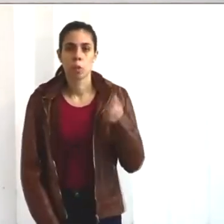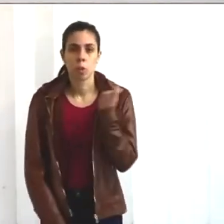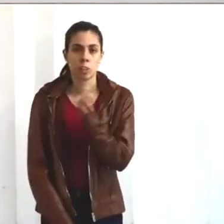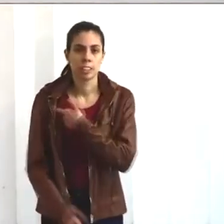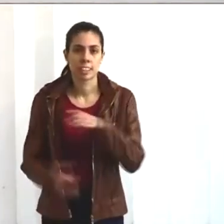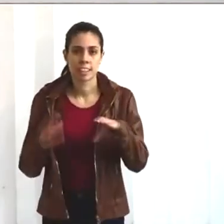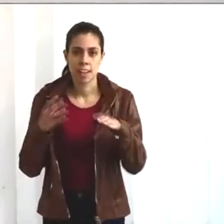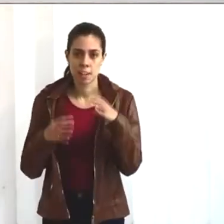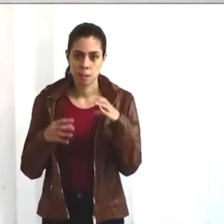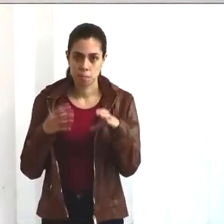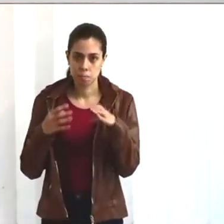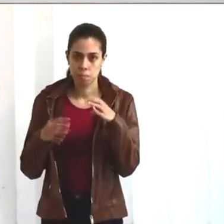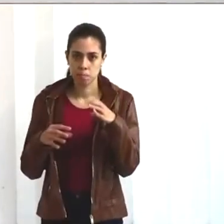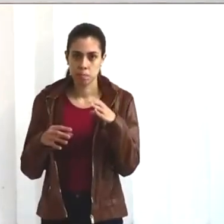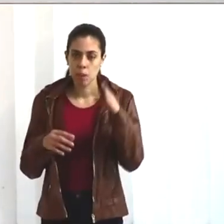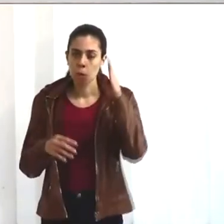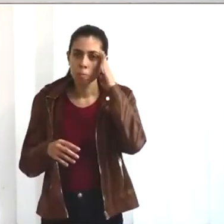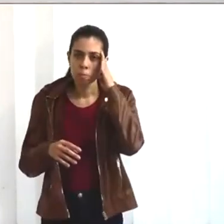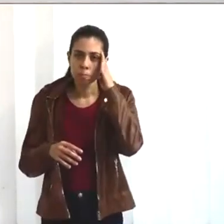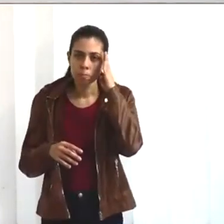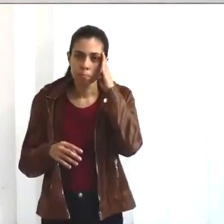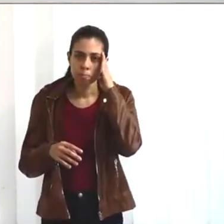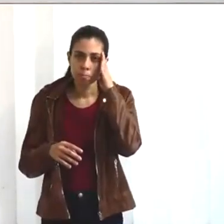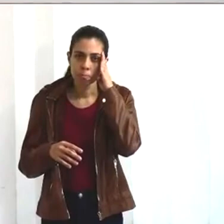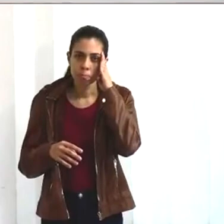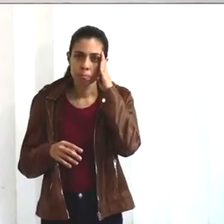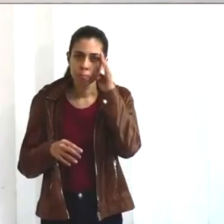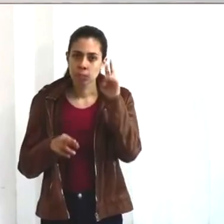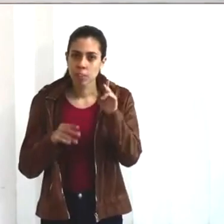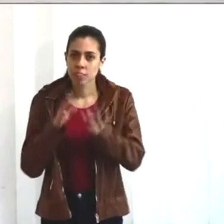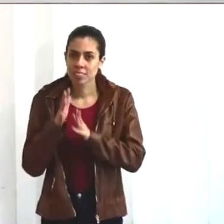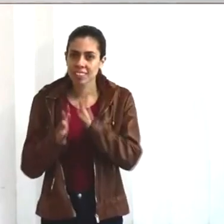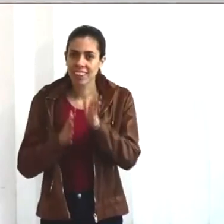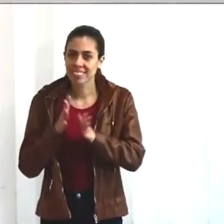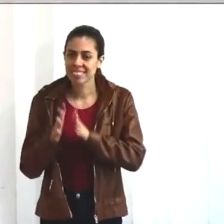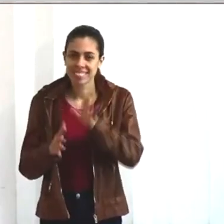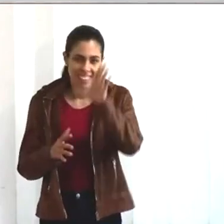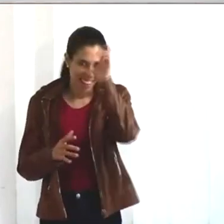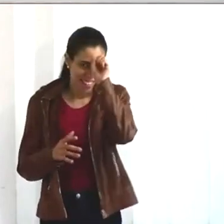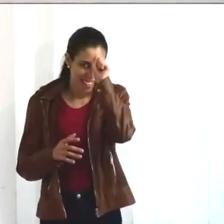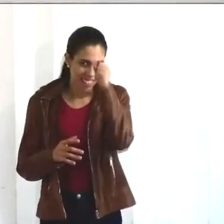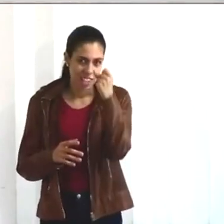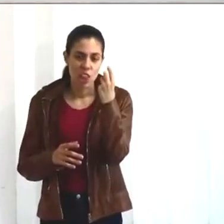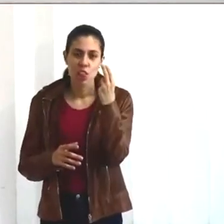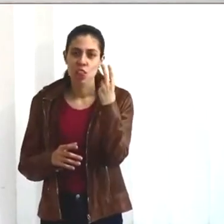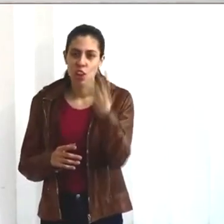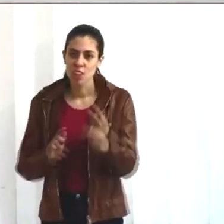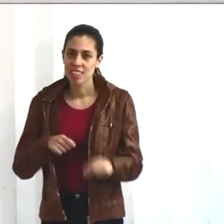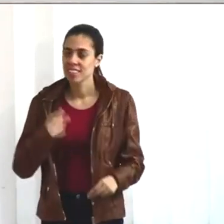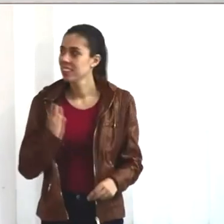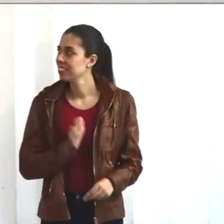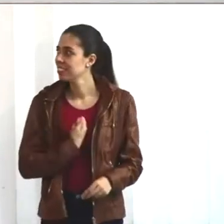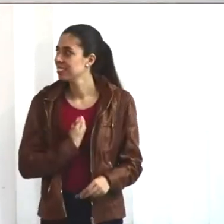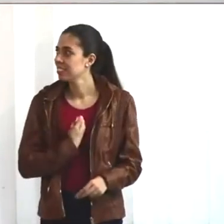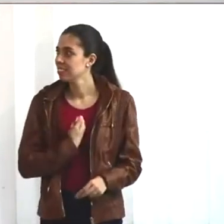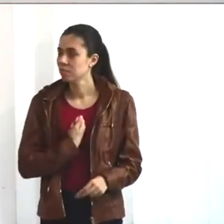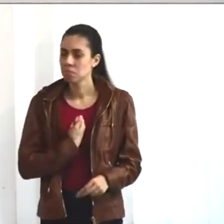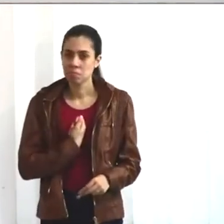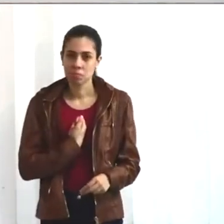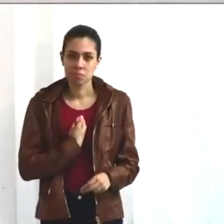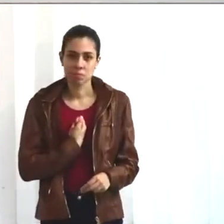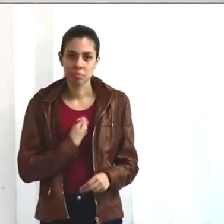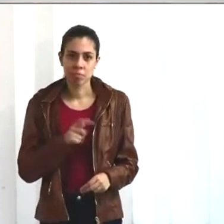disso. Elas podem ir por terem negado a Jesus enquanto viveram, mas elas não vão porque tiraram a sua própria vida. Olha, se